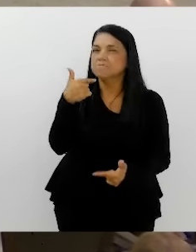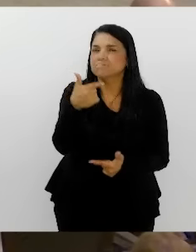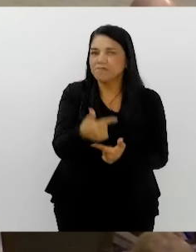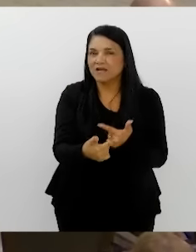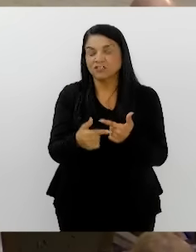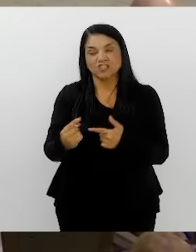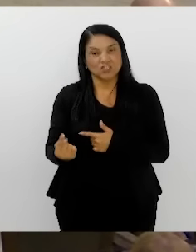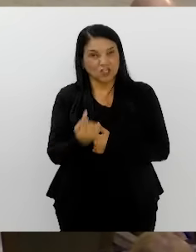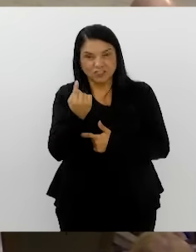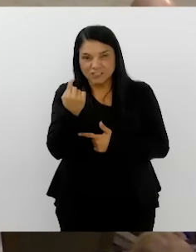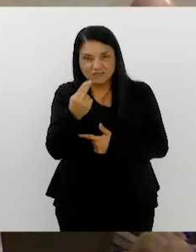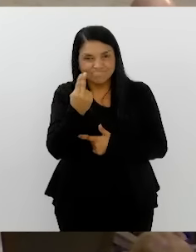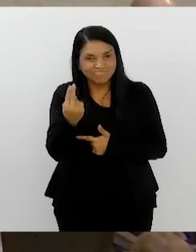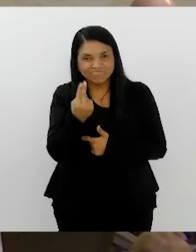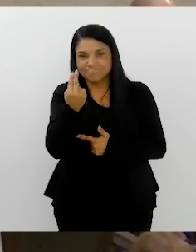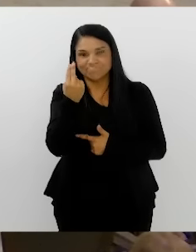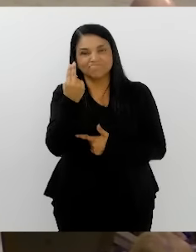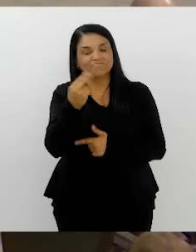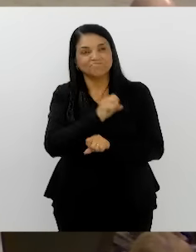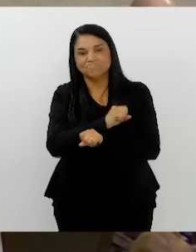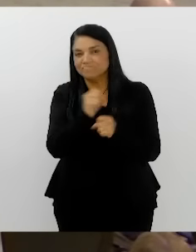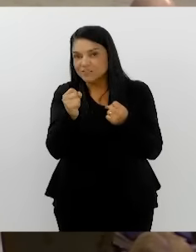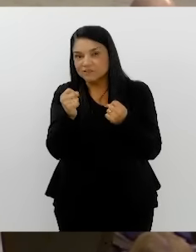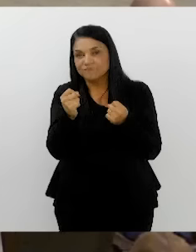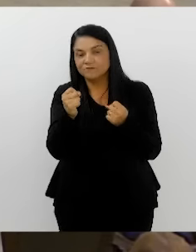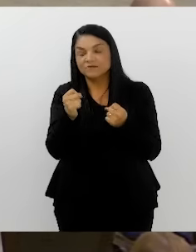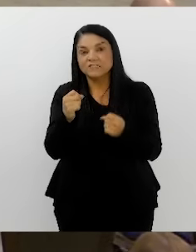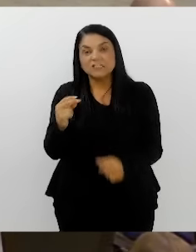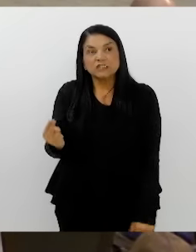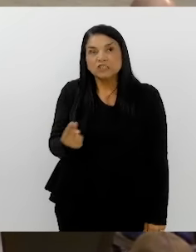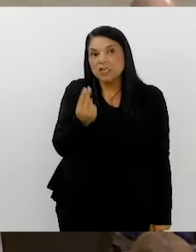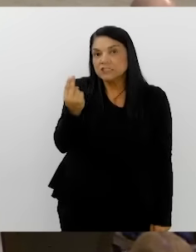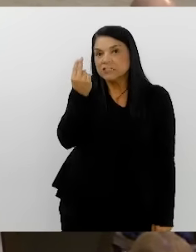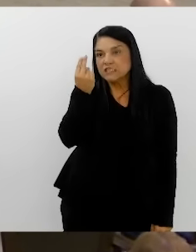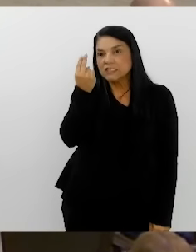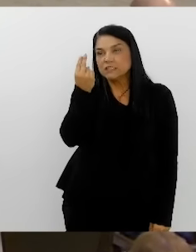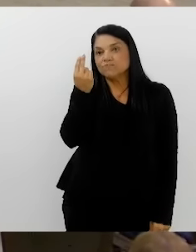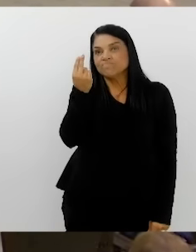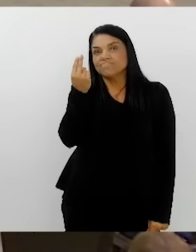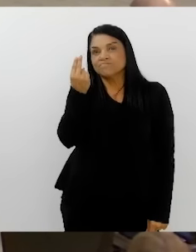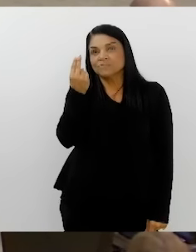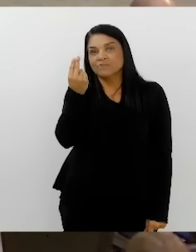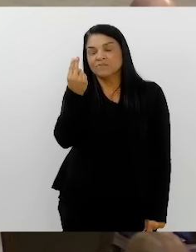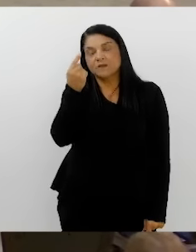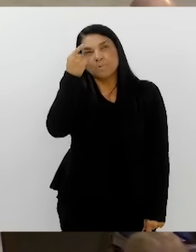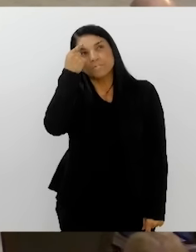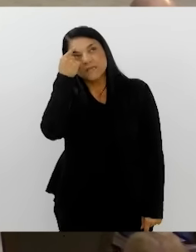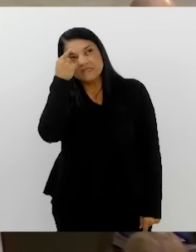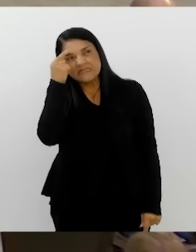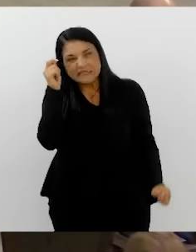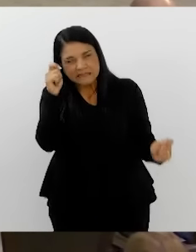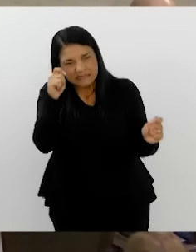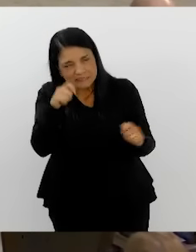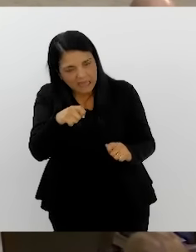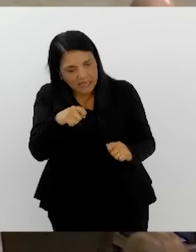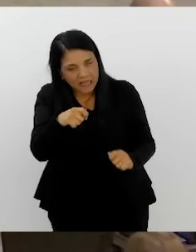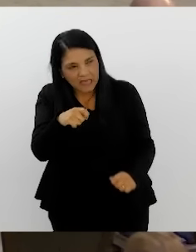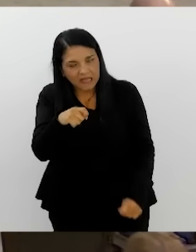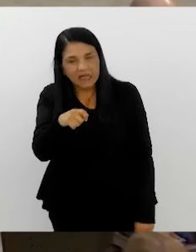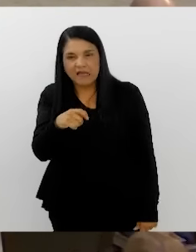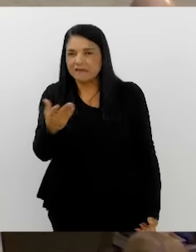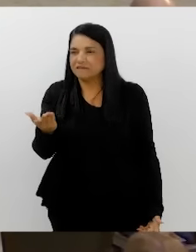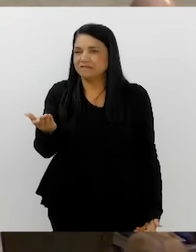sozinho, às vezes você está sozinho, às vezes você pensa e fala assim, será que vale a pena?